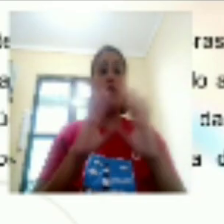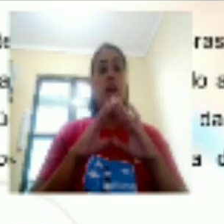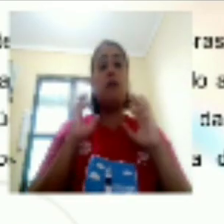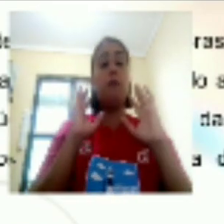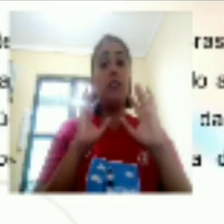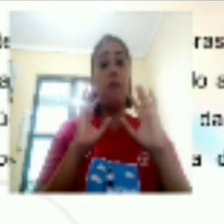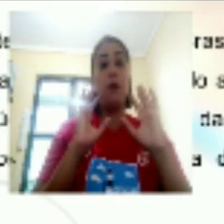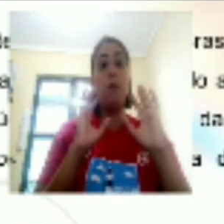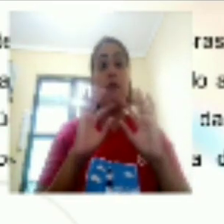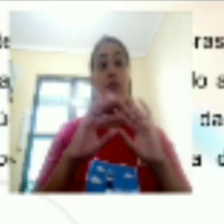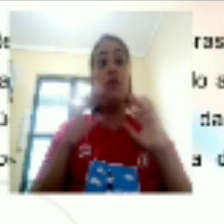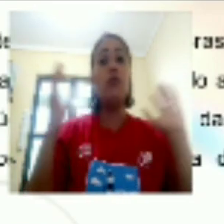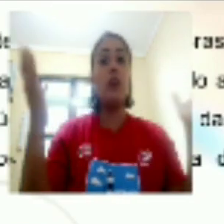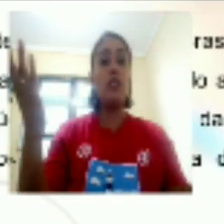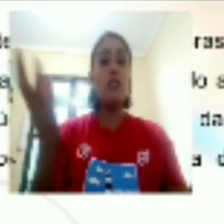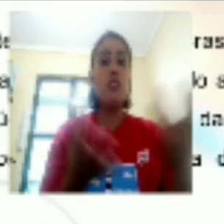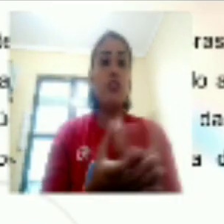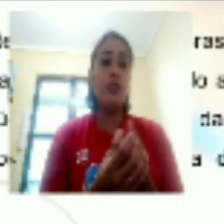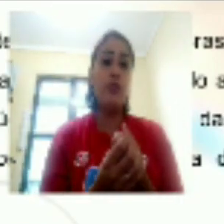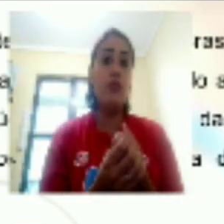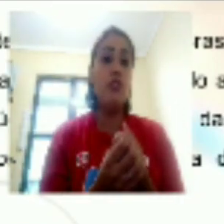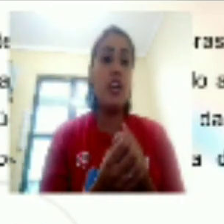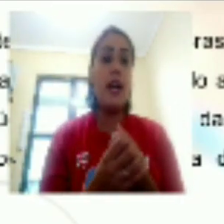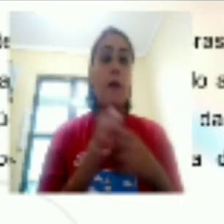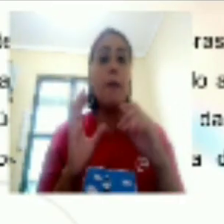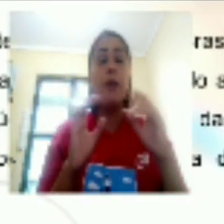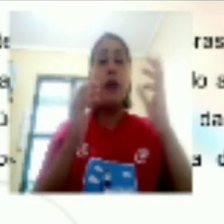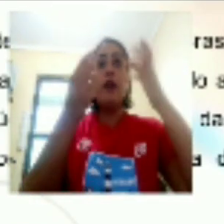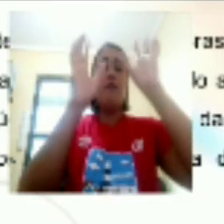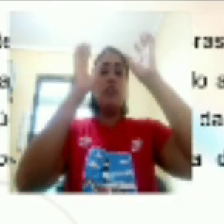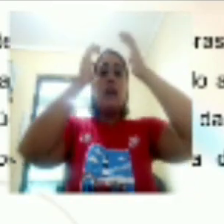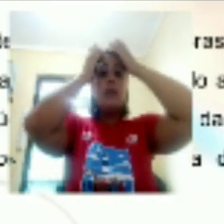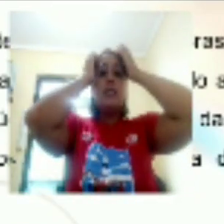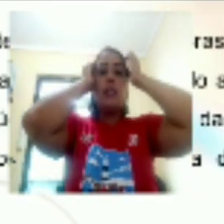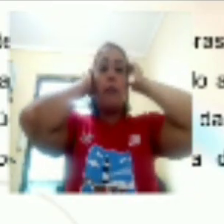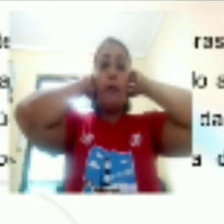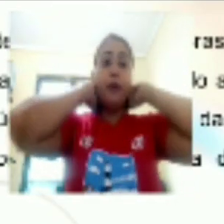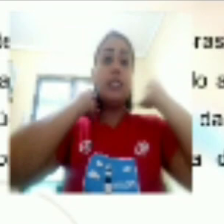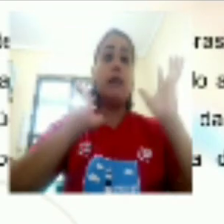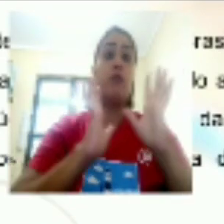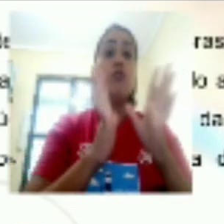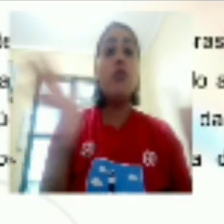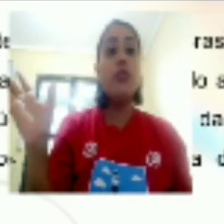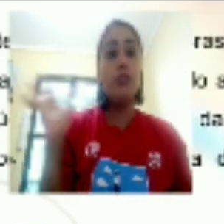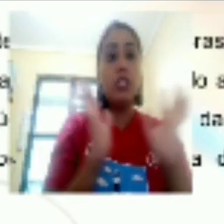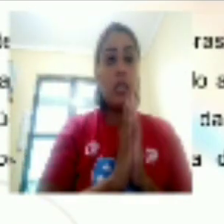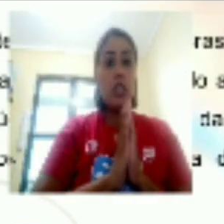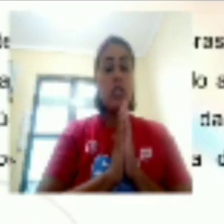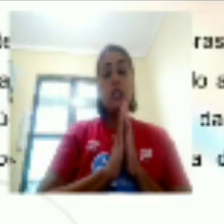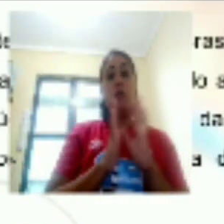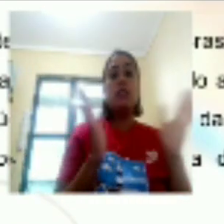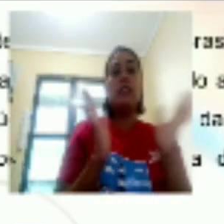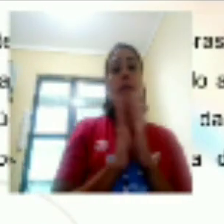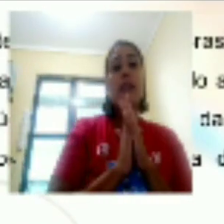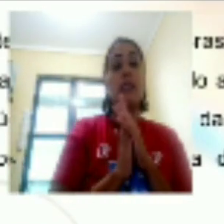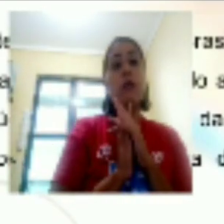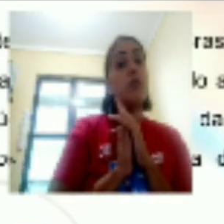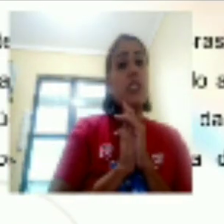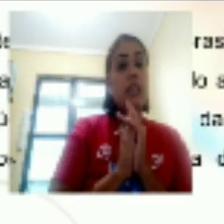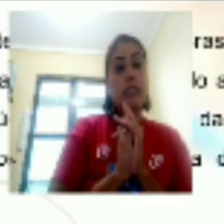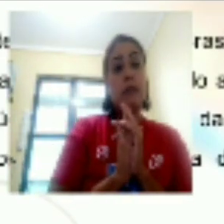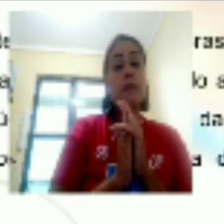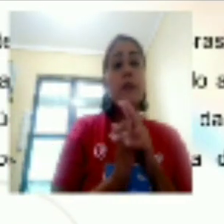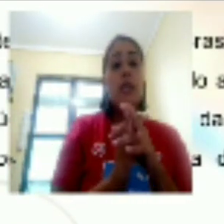só se preocupava com doenças no geral. Vou dar um exemplo. Por exemplo, surto de dengue numa